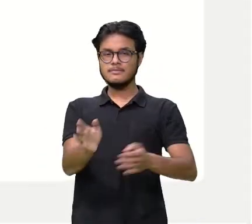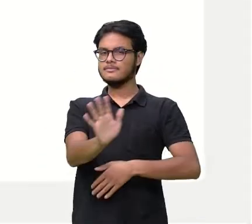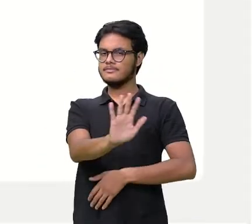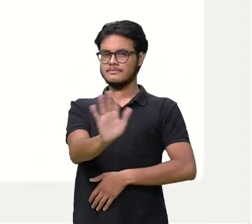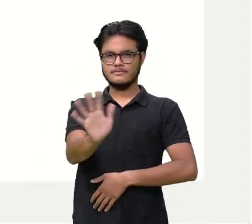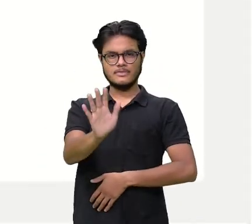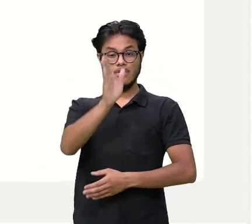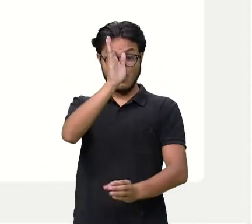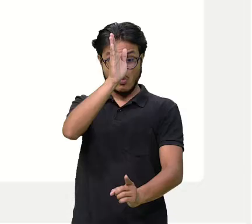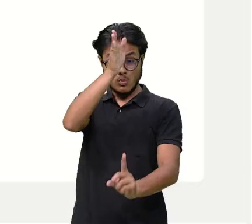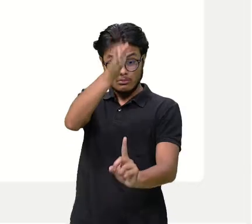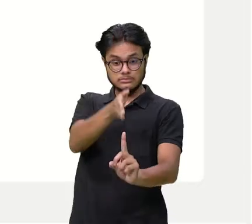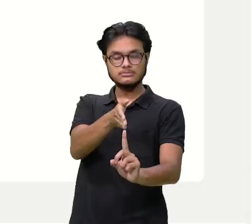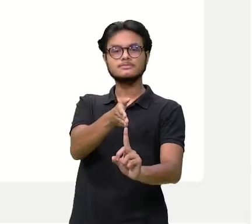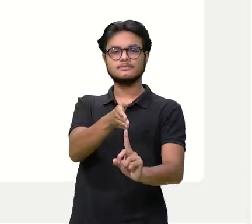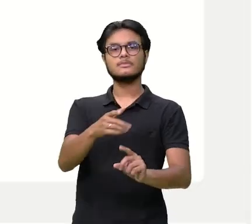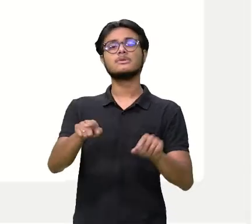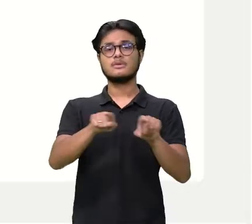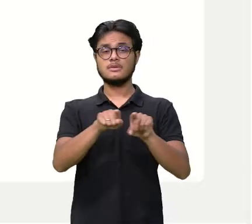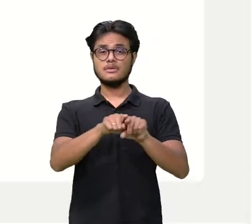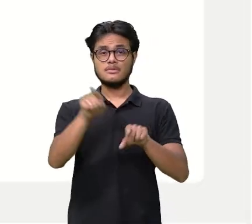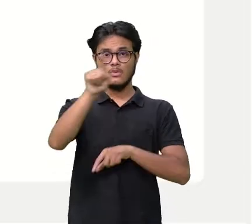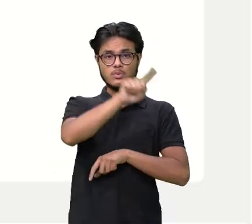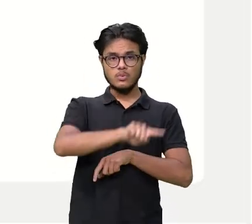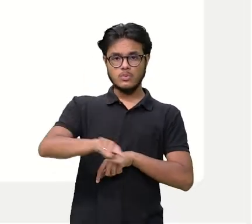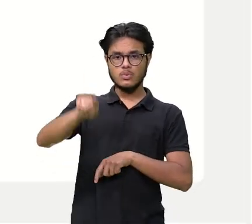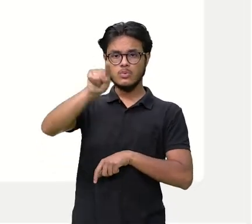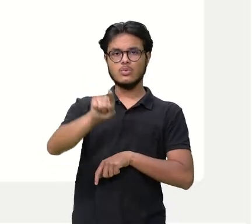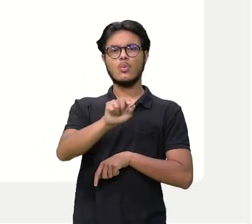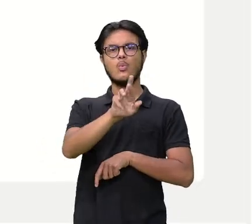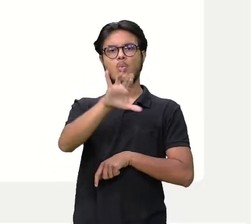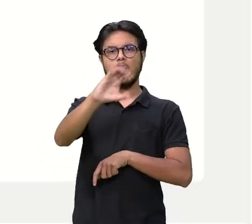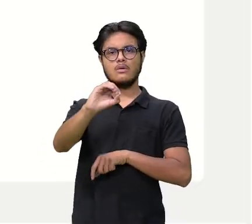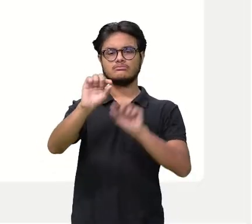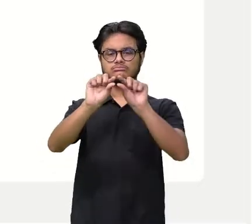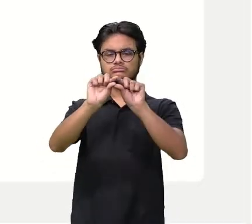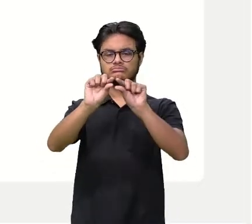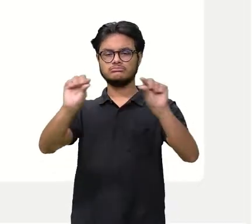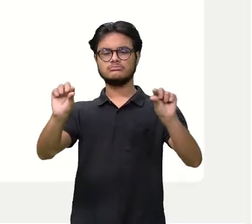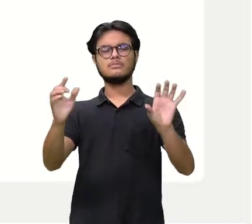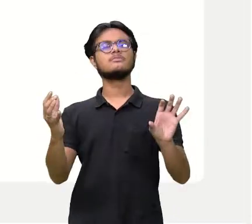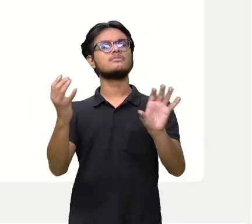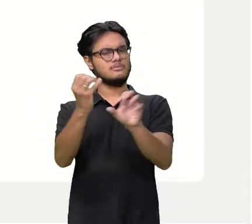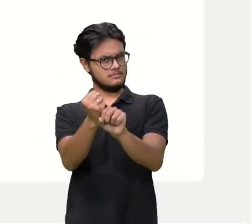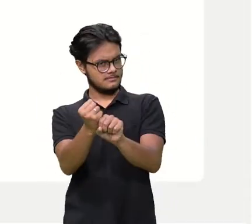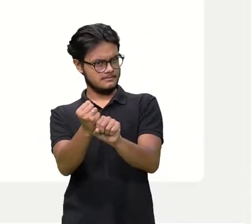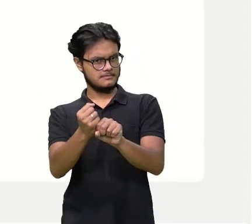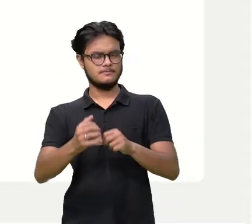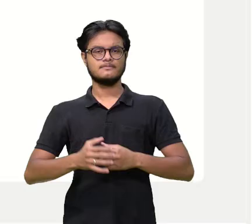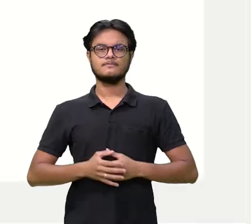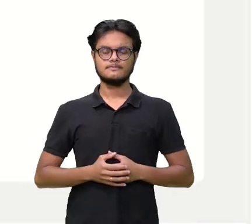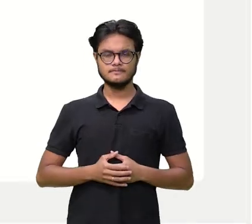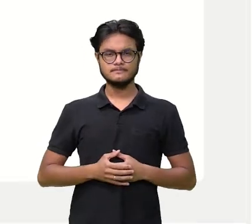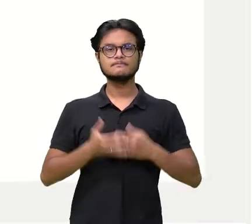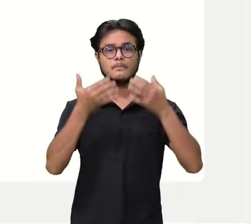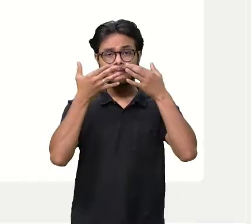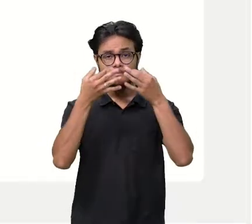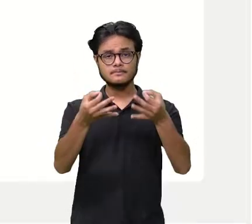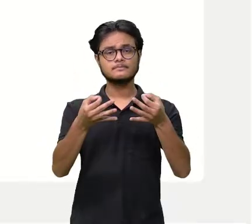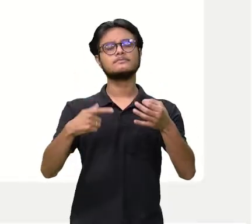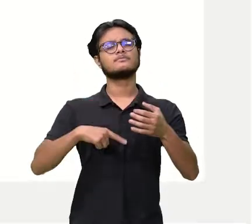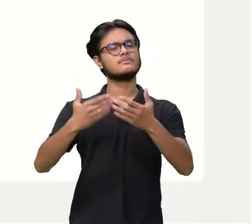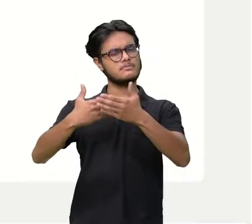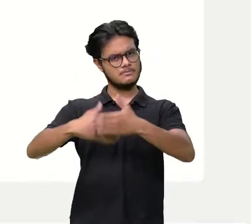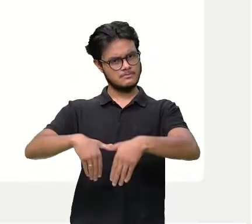dar a distância do raio também. A gente vai ter que somar nessa distância o comprimento do raio. Ficar esperto